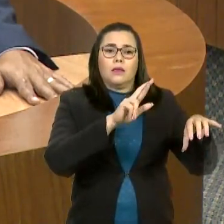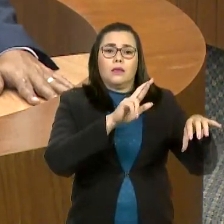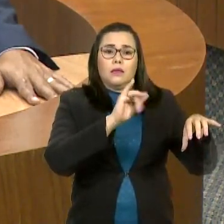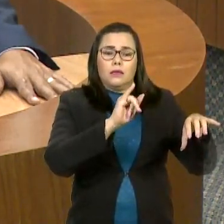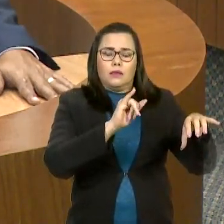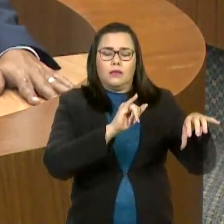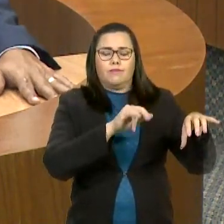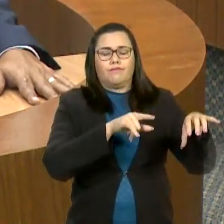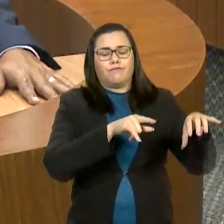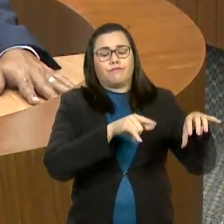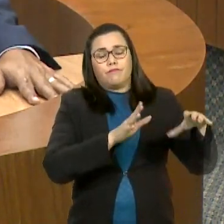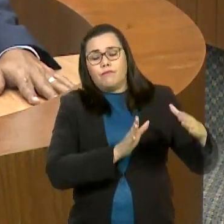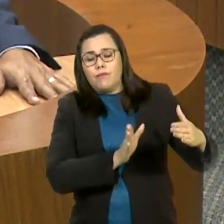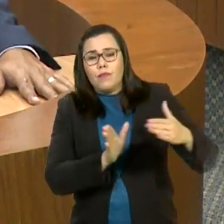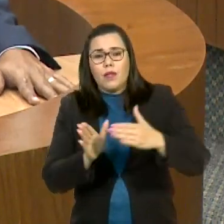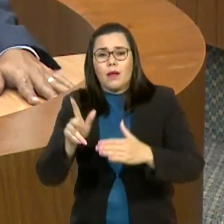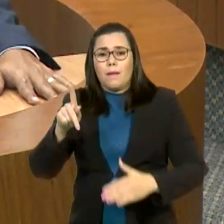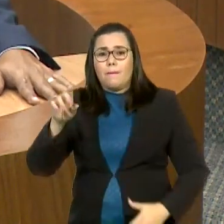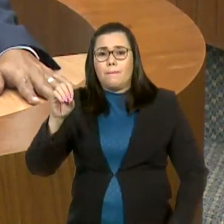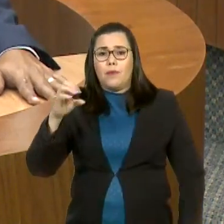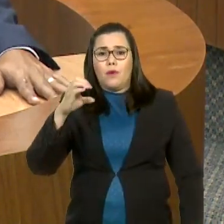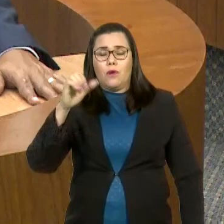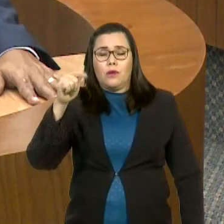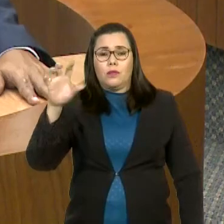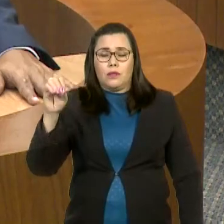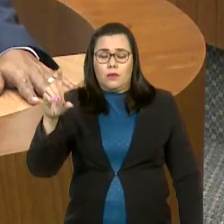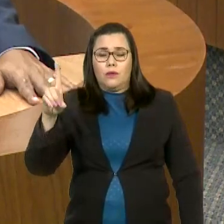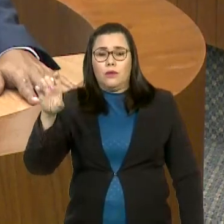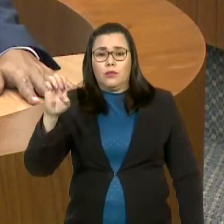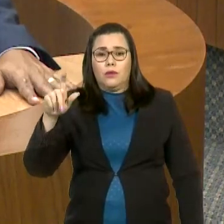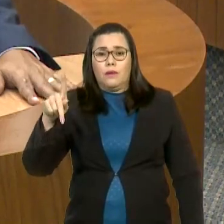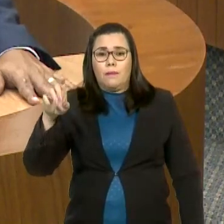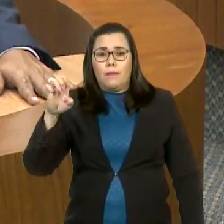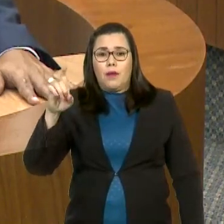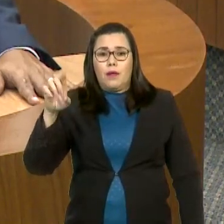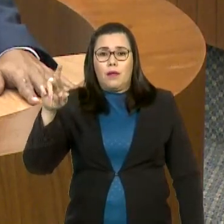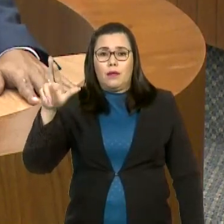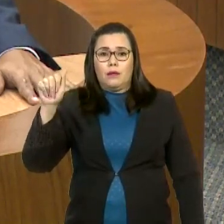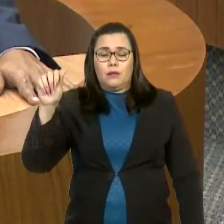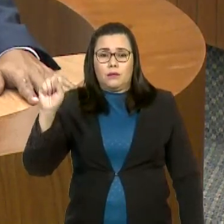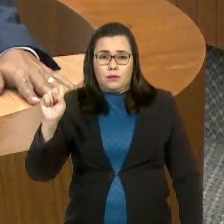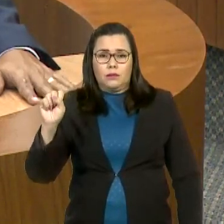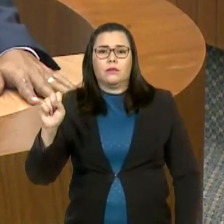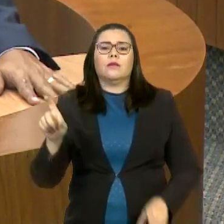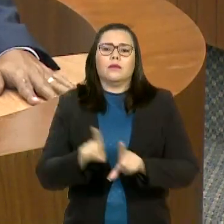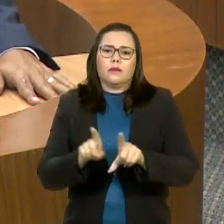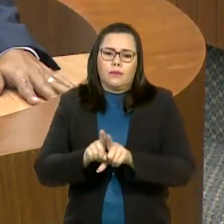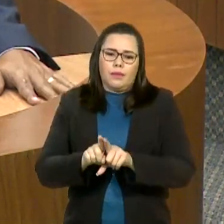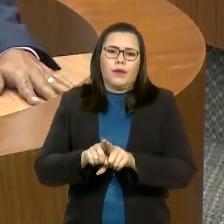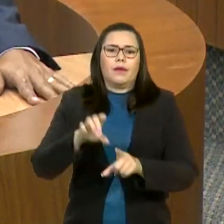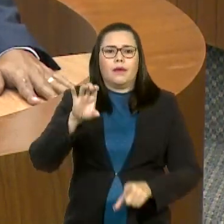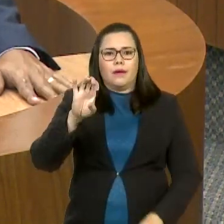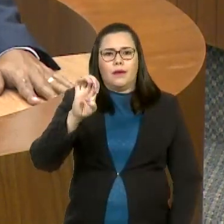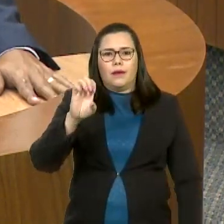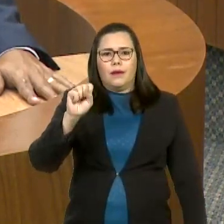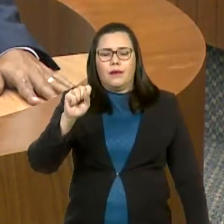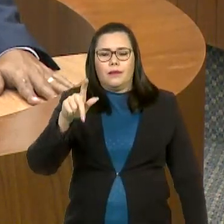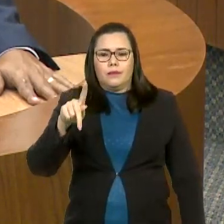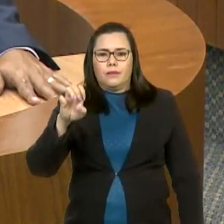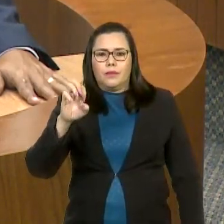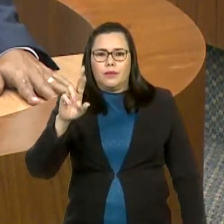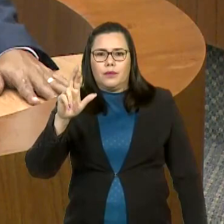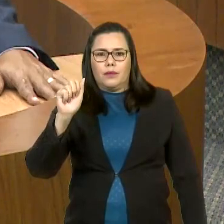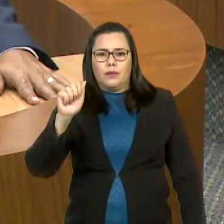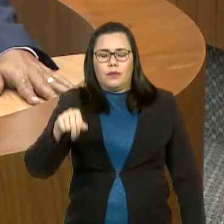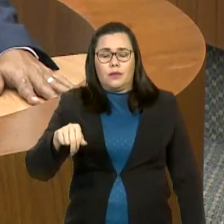de Pedras a Esperantinópolis, que interliga a cidade de Barra do Corda. E o mais importante